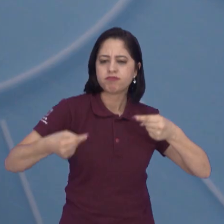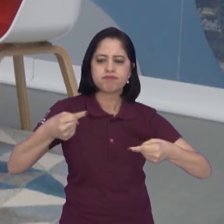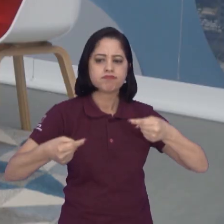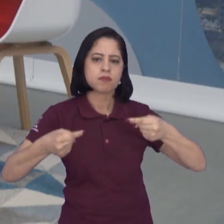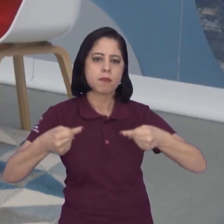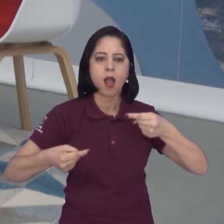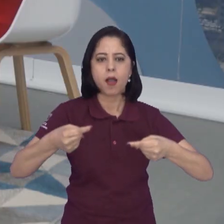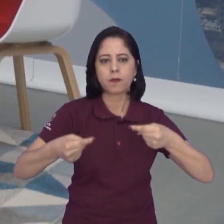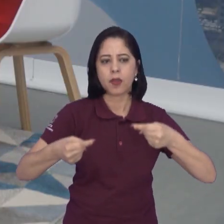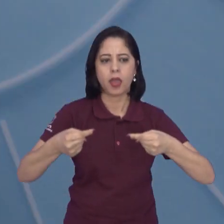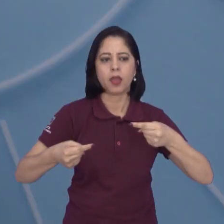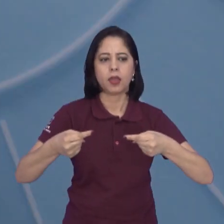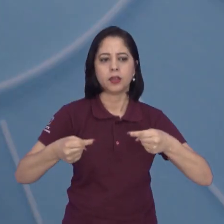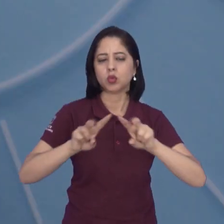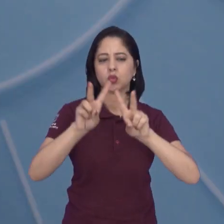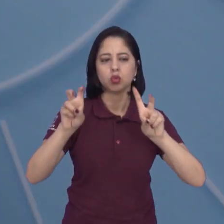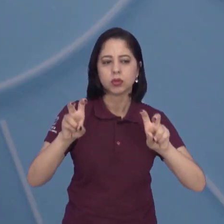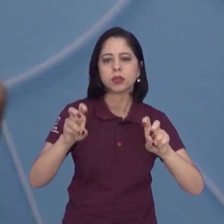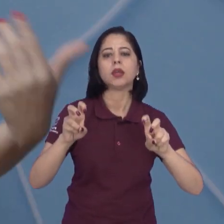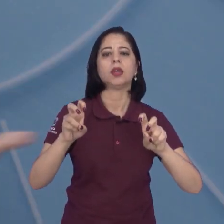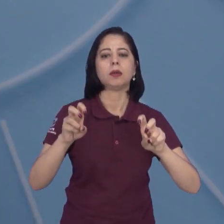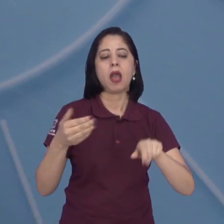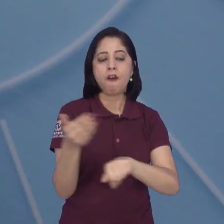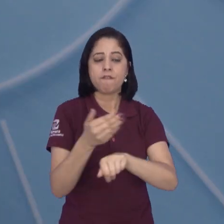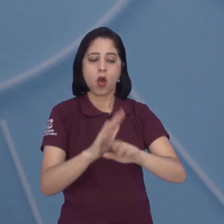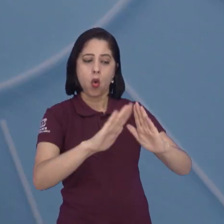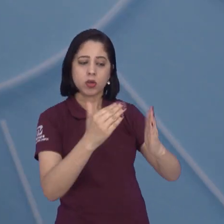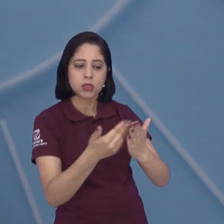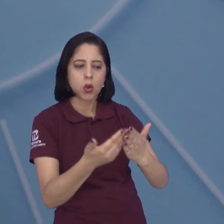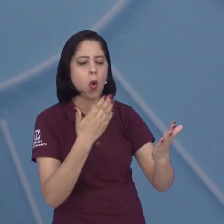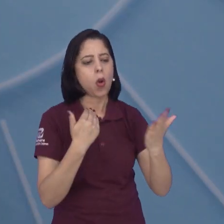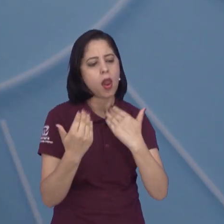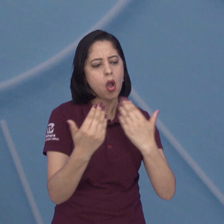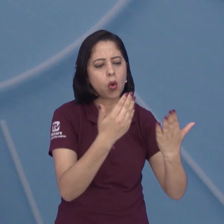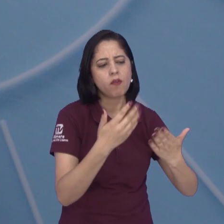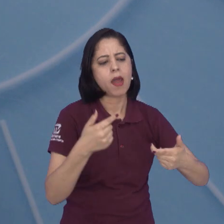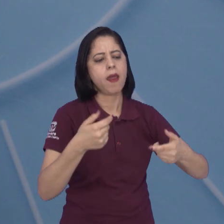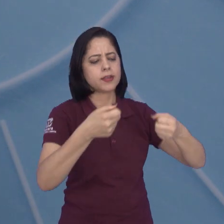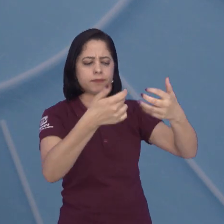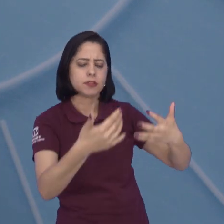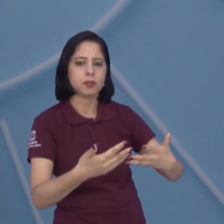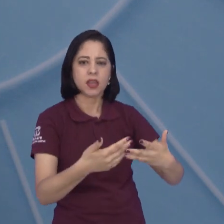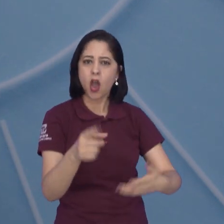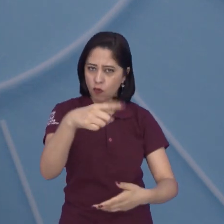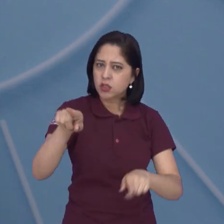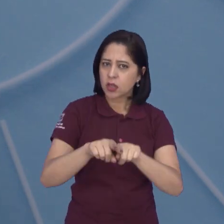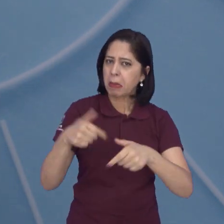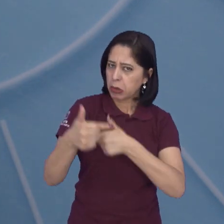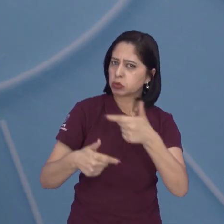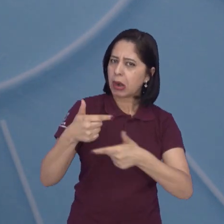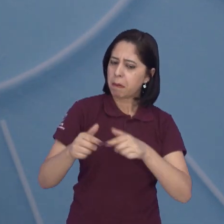também vão em escolas, né, conversam com vários integrantes da comunidade. Vocês também têm um trabalho